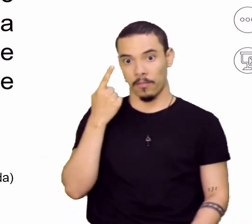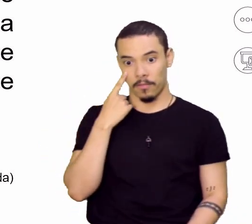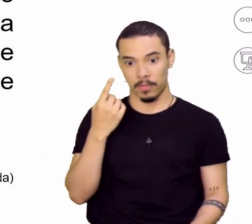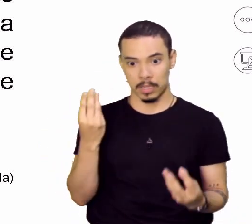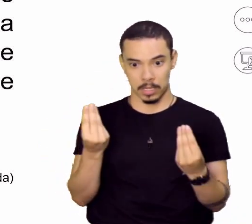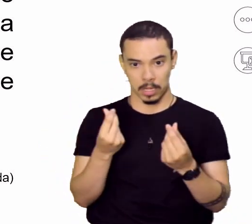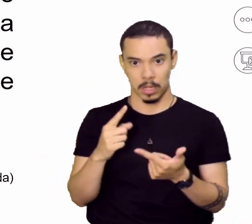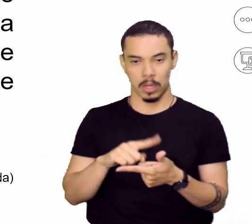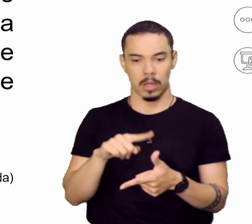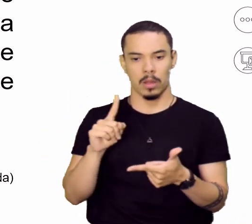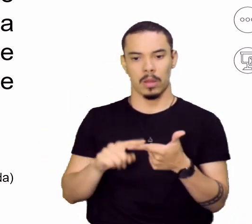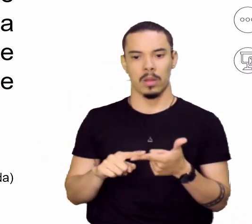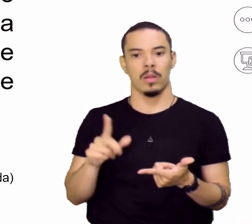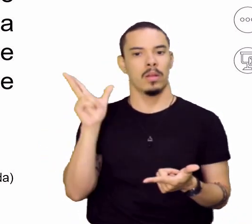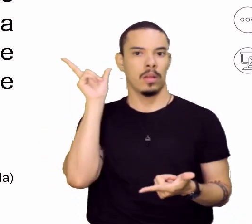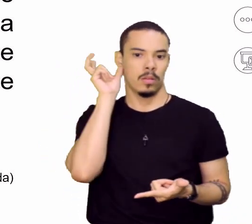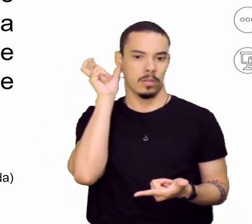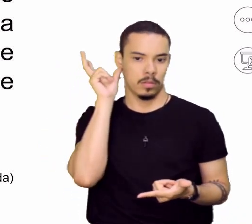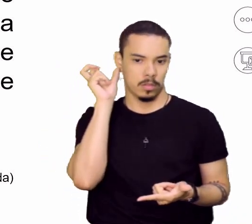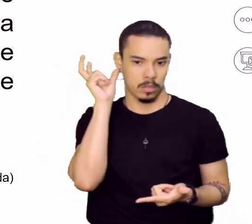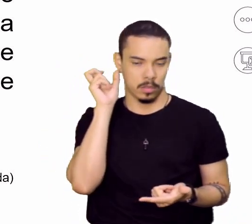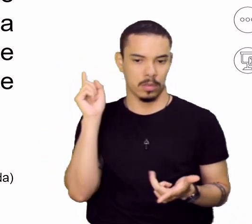aí a audição,